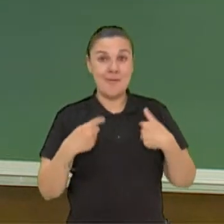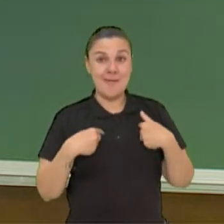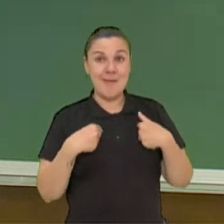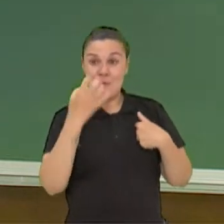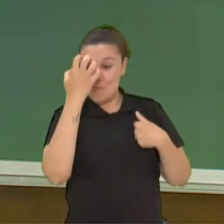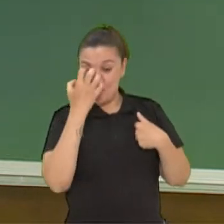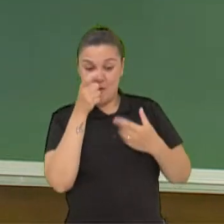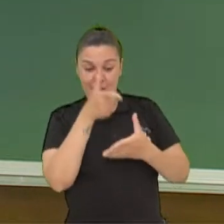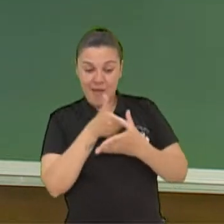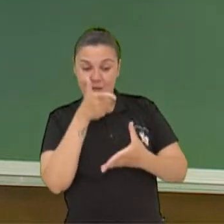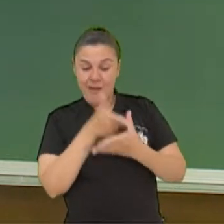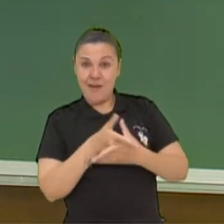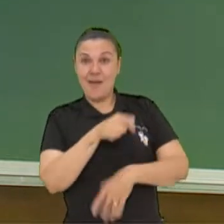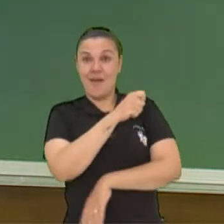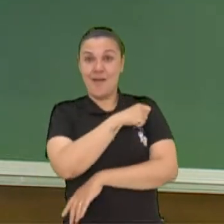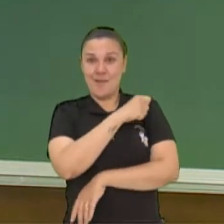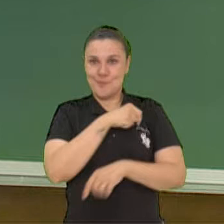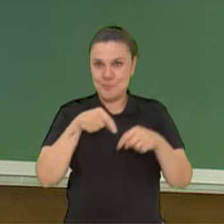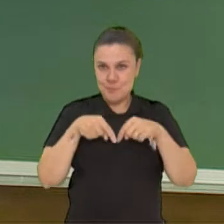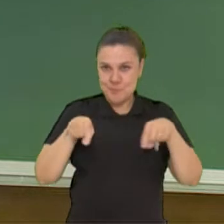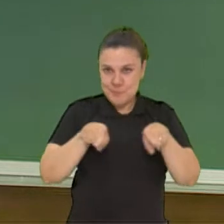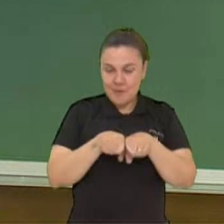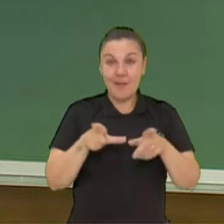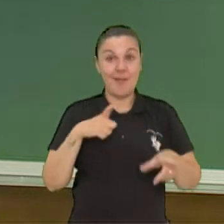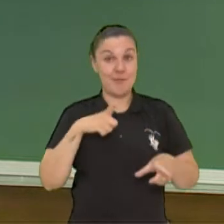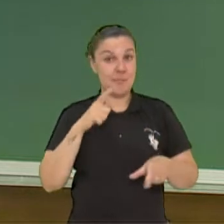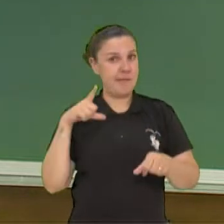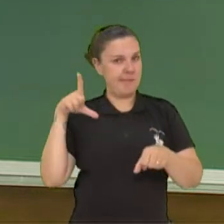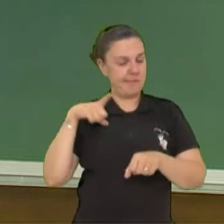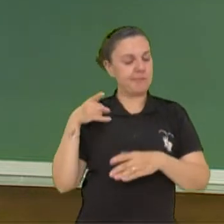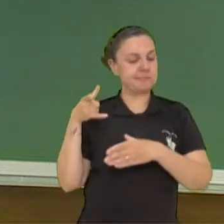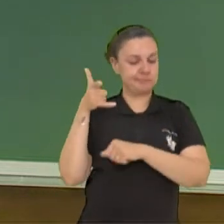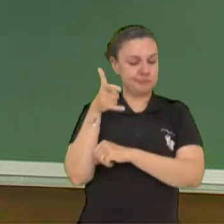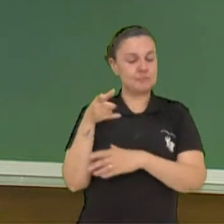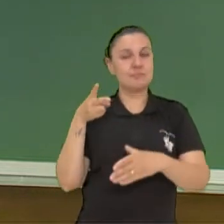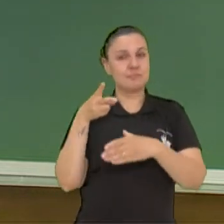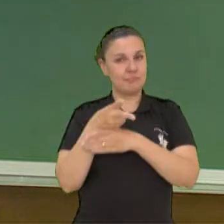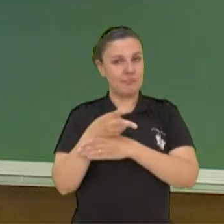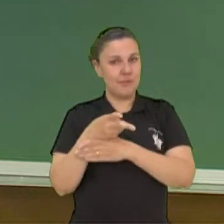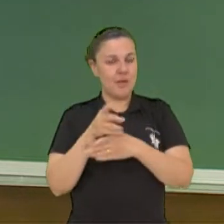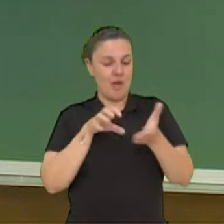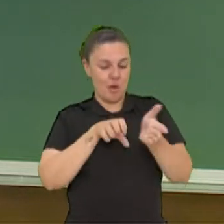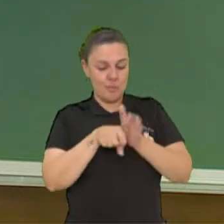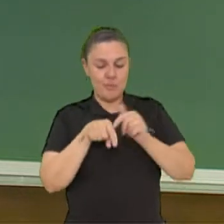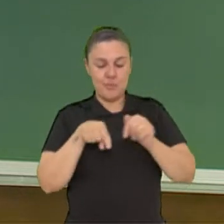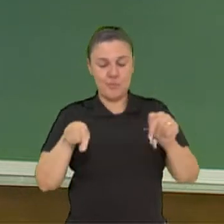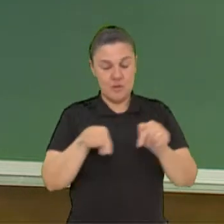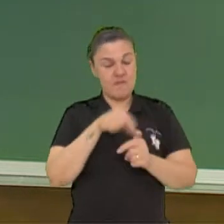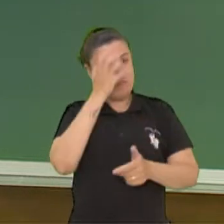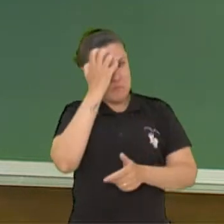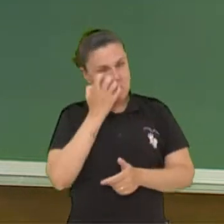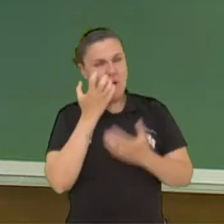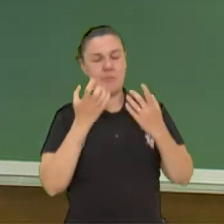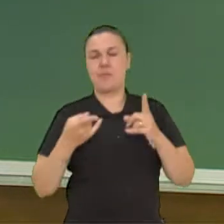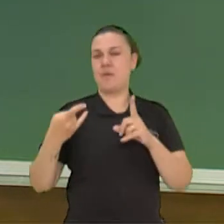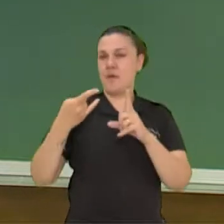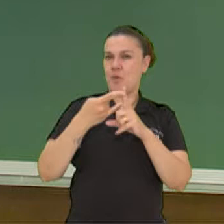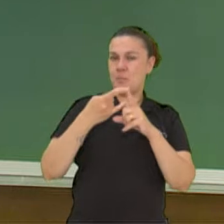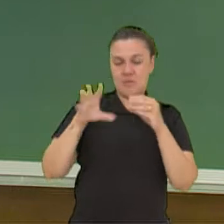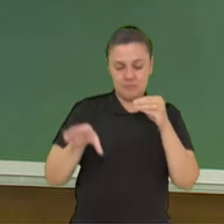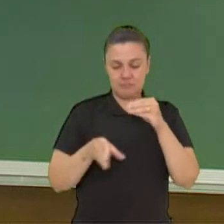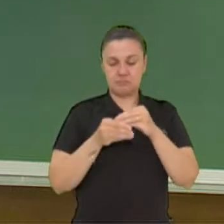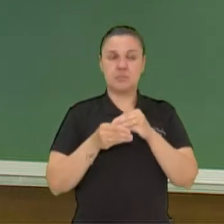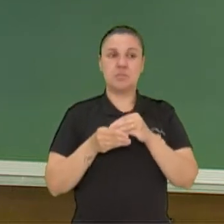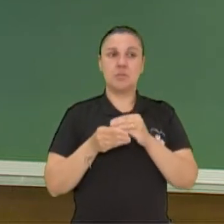sala de aula. Mesma coisa, eu também tenho as turmas lá e eu insisto com isso. Fico brabo quando eles não participam do Meet, que eu quero dar uma explicação complementar.